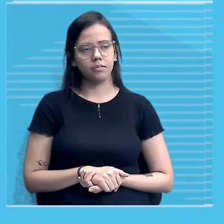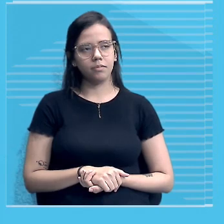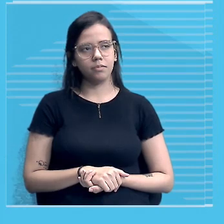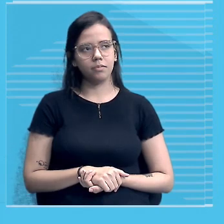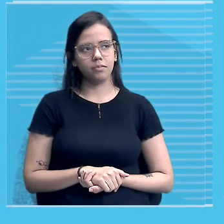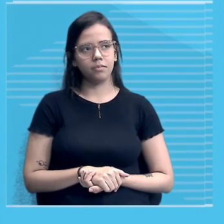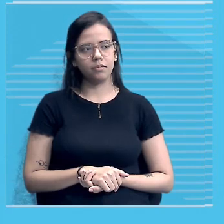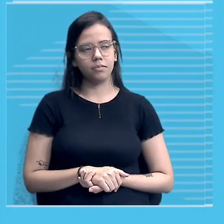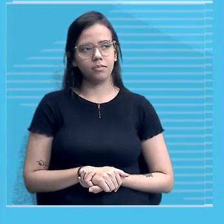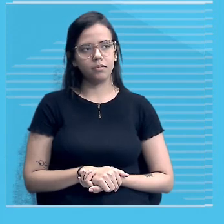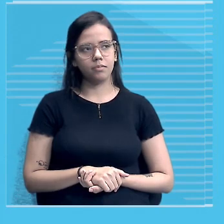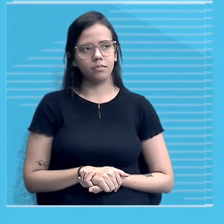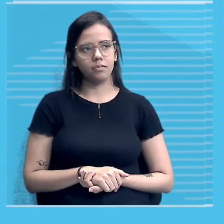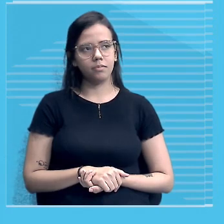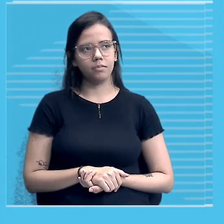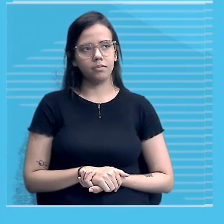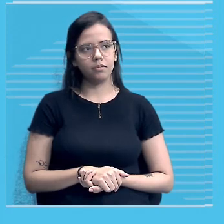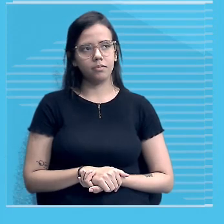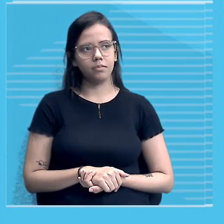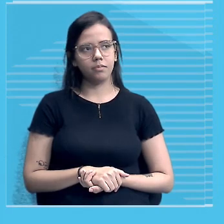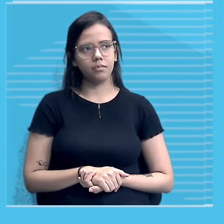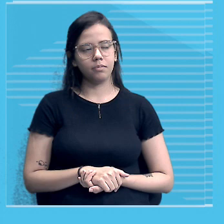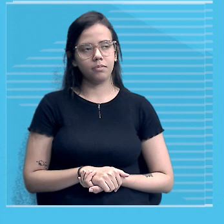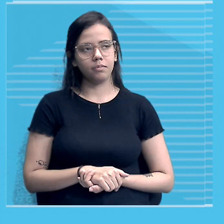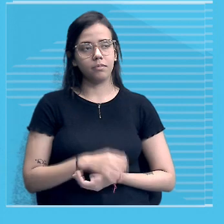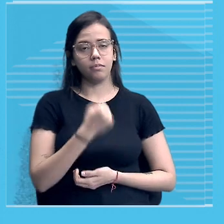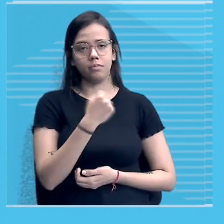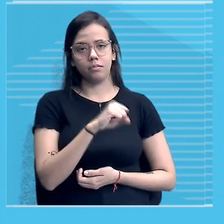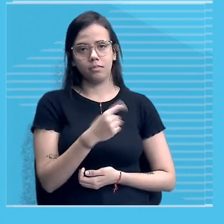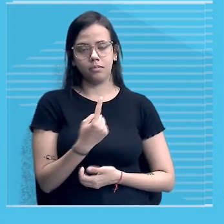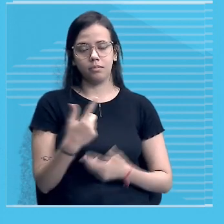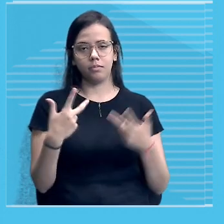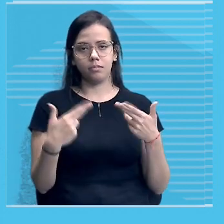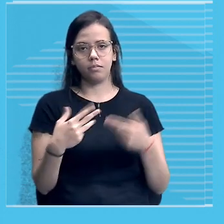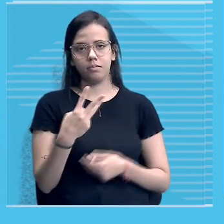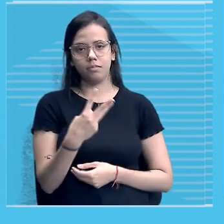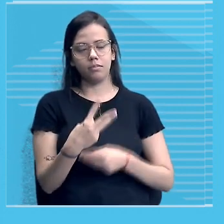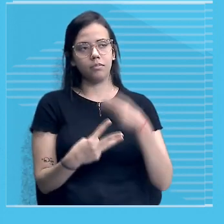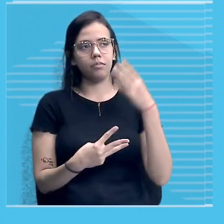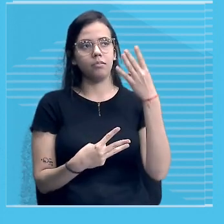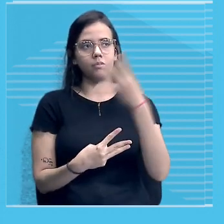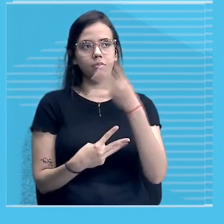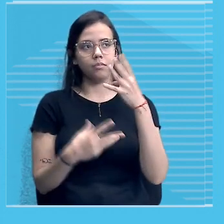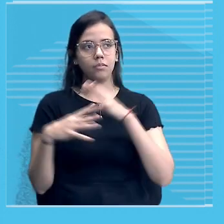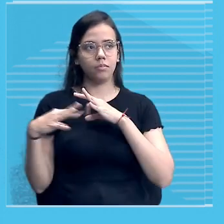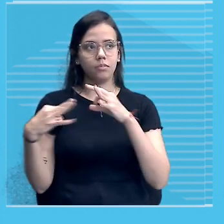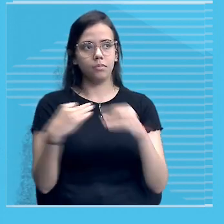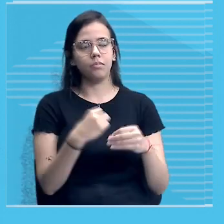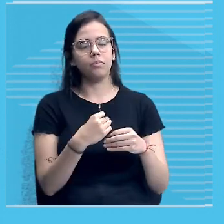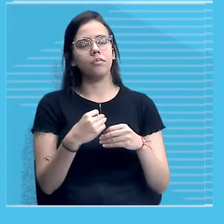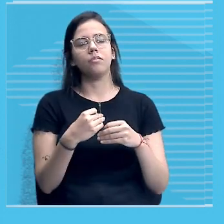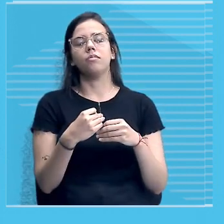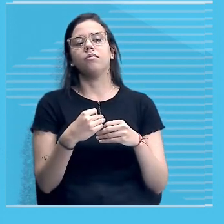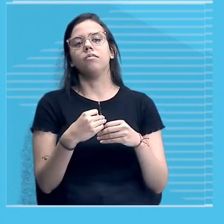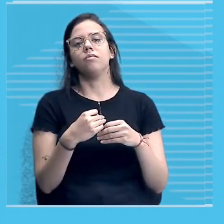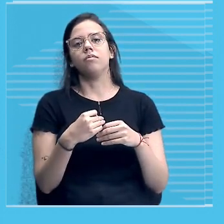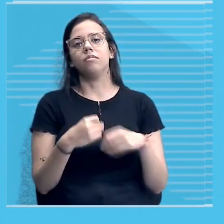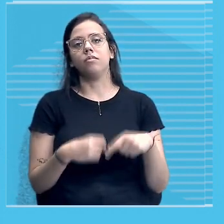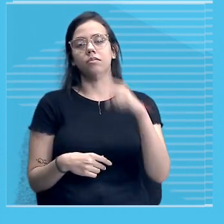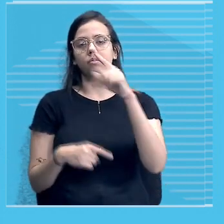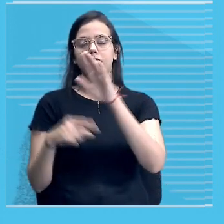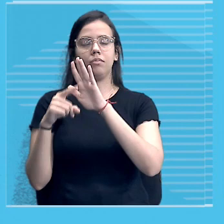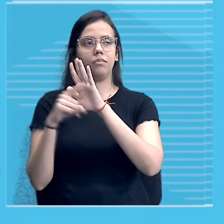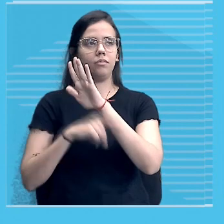81 é 3 elevado a 4 e tudo isso ainda está elevado a 1 - 3